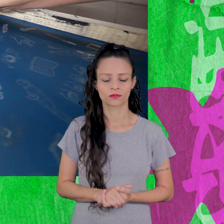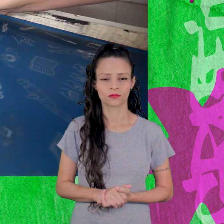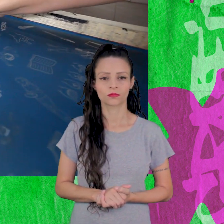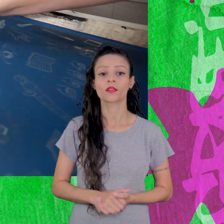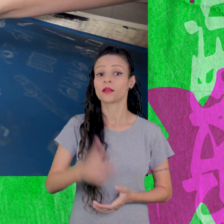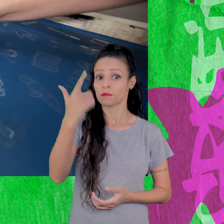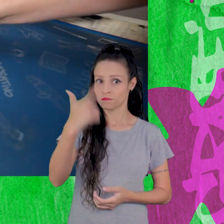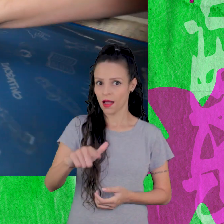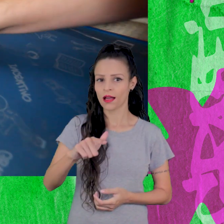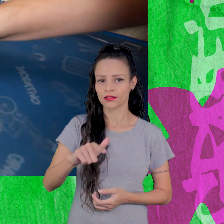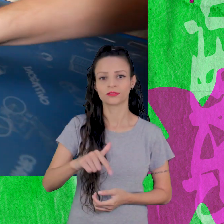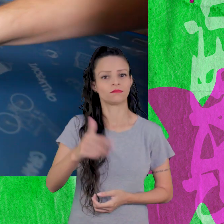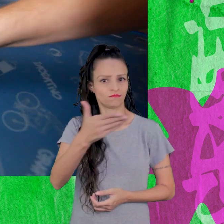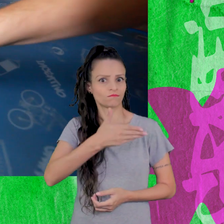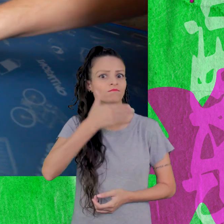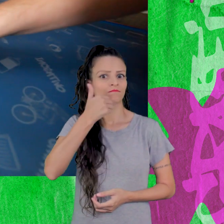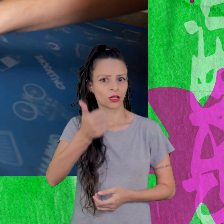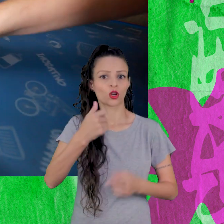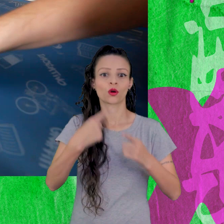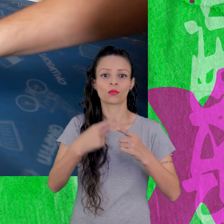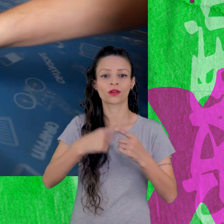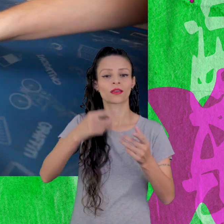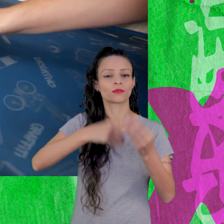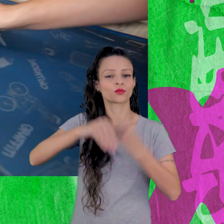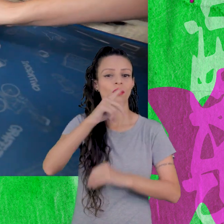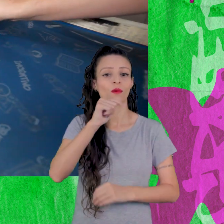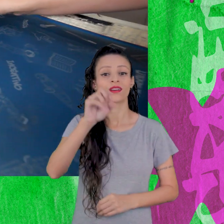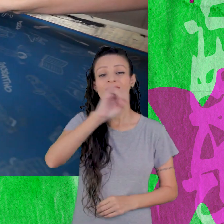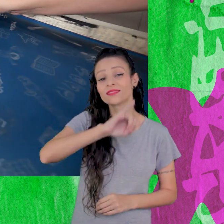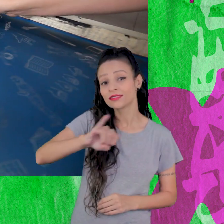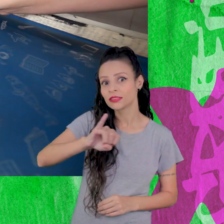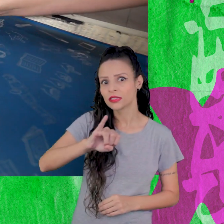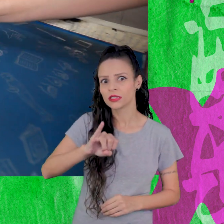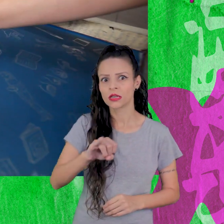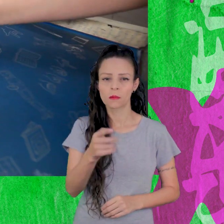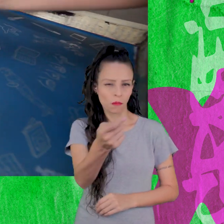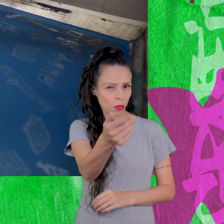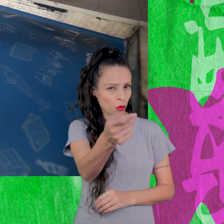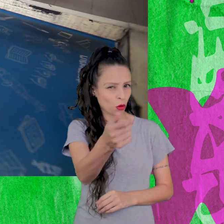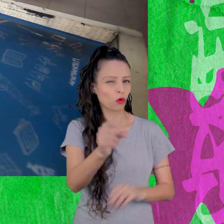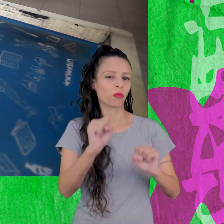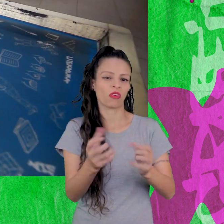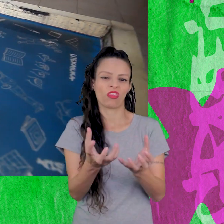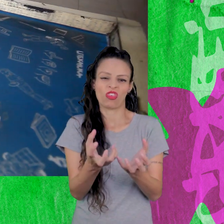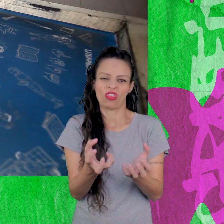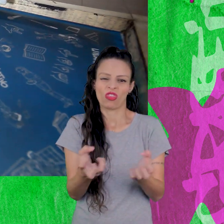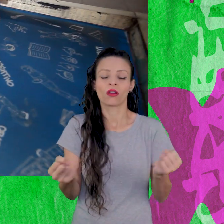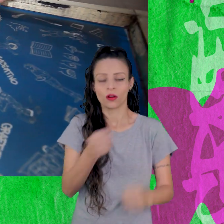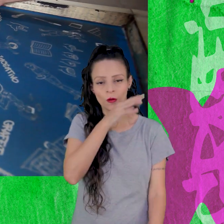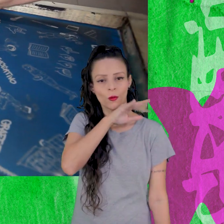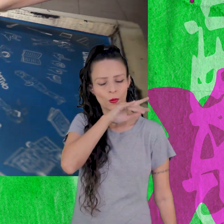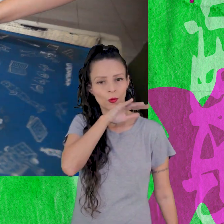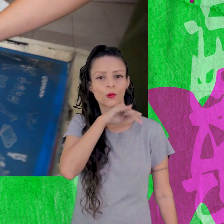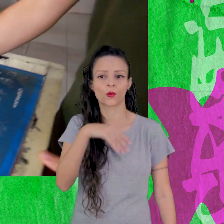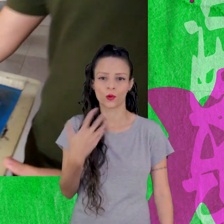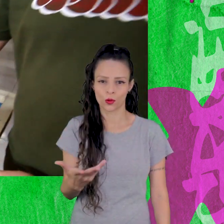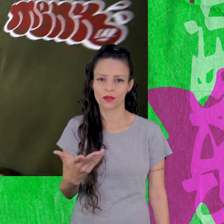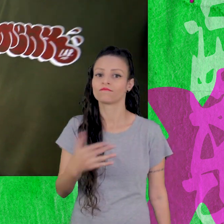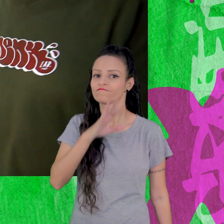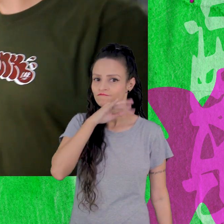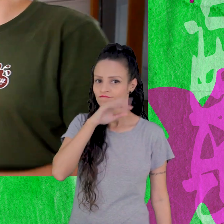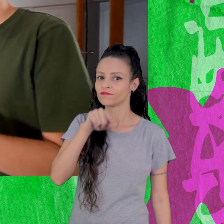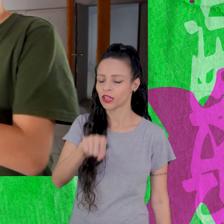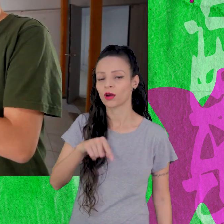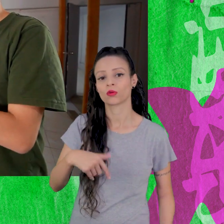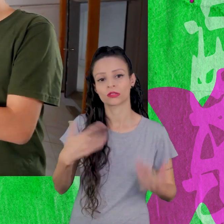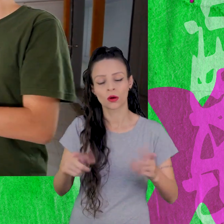Quanto mais melhor, porque como ela é a base d'água, se ela não tiver uma quantidade boa, ela acaba secando em cima da tela e